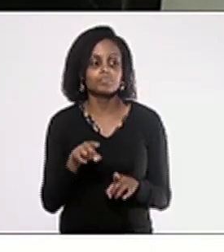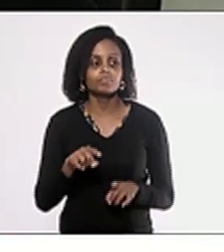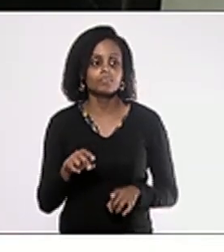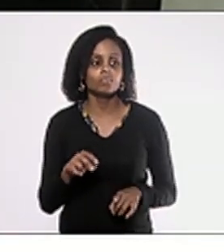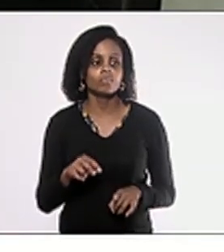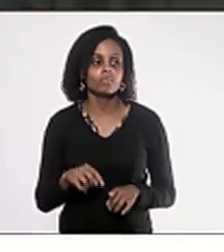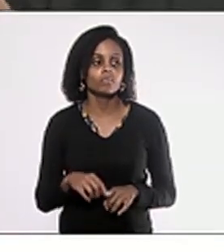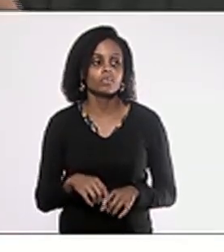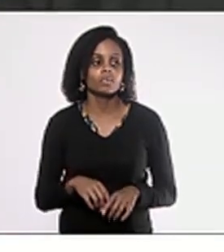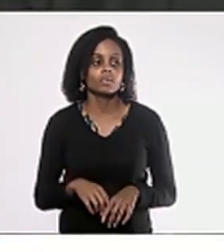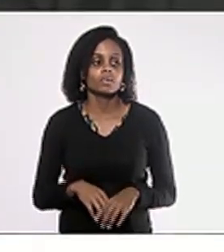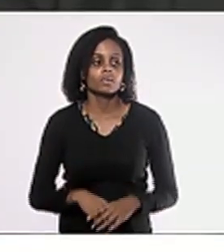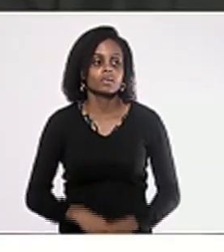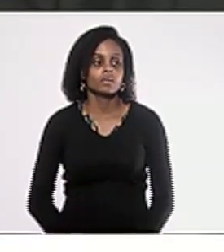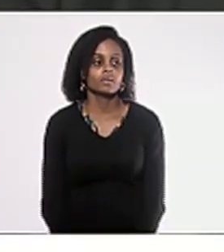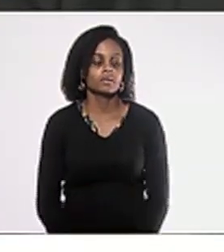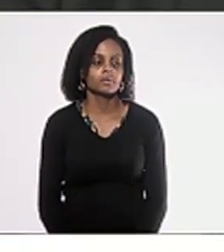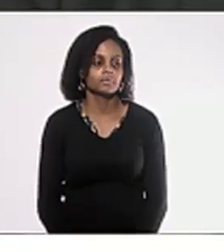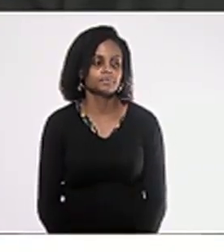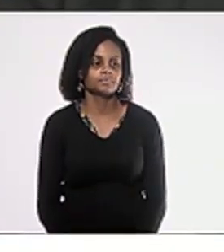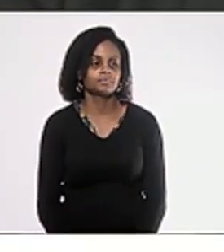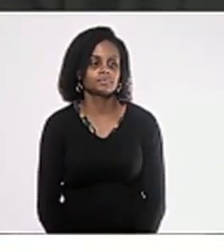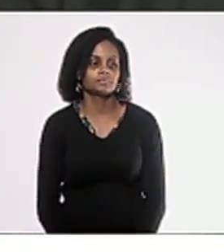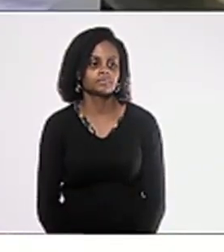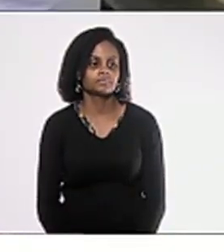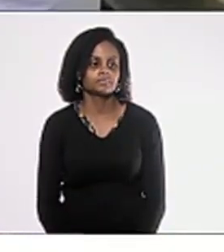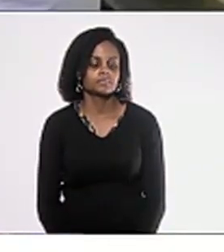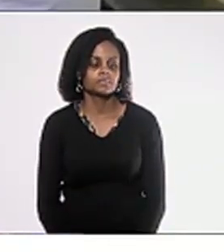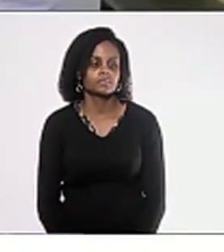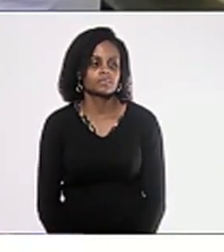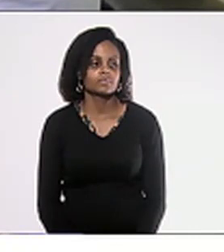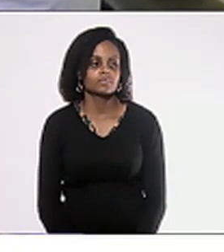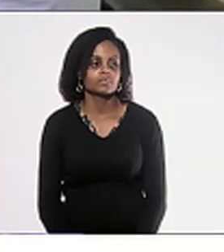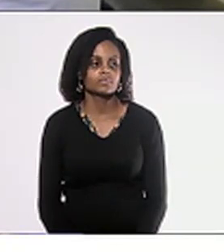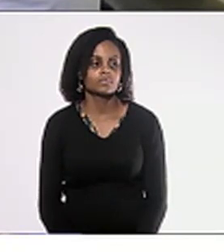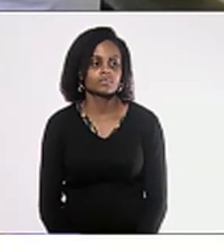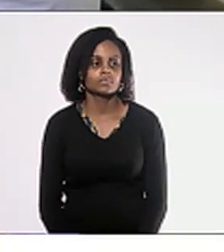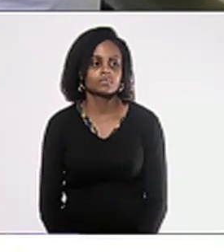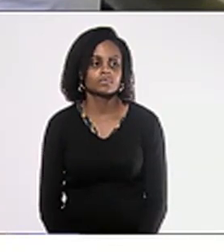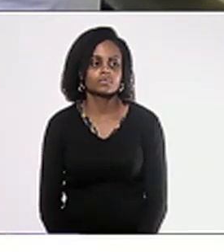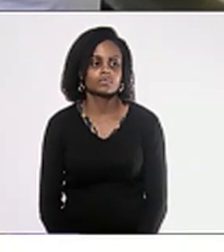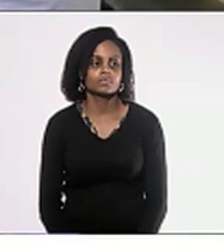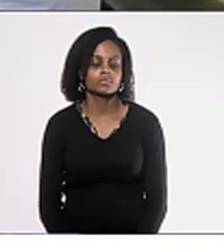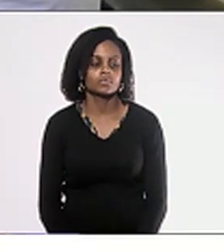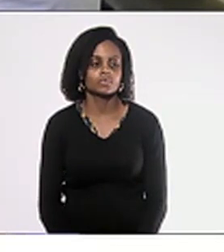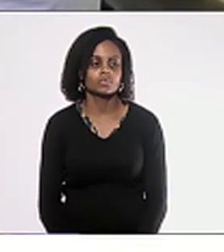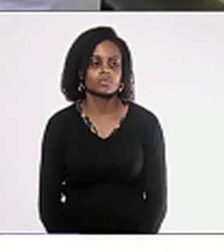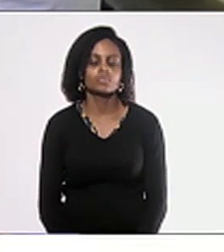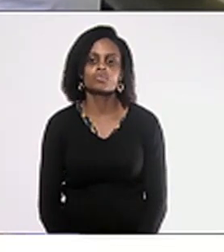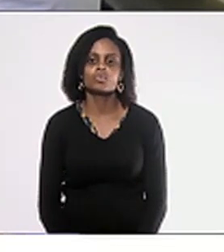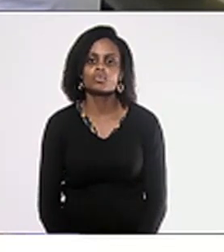decisões, podemos, com certeza. A SEDAI, por favor, depois passar ao deputado Tiago.